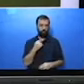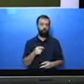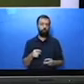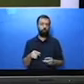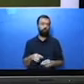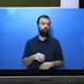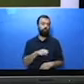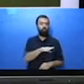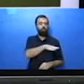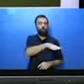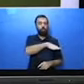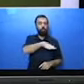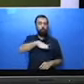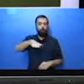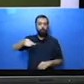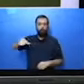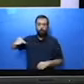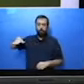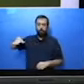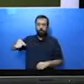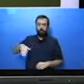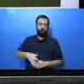Segunda imagem é uma